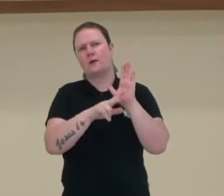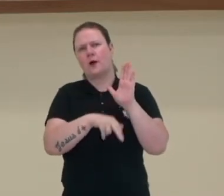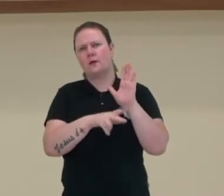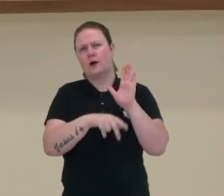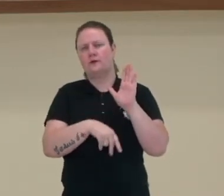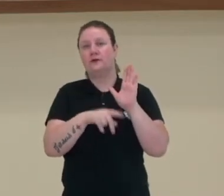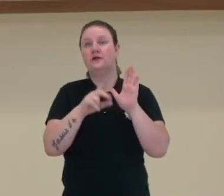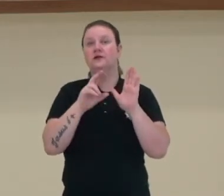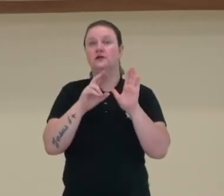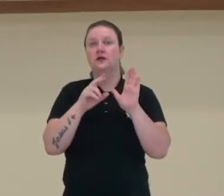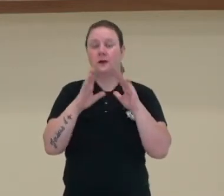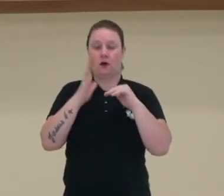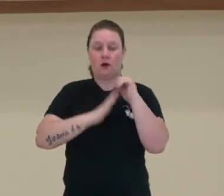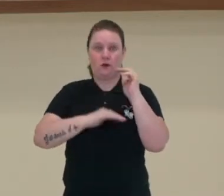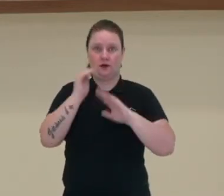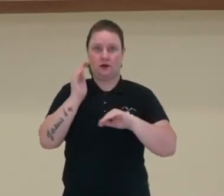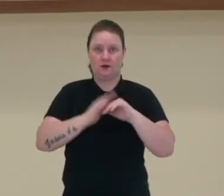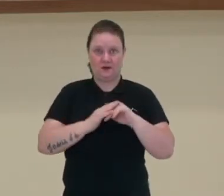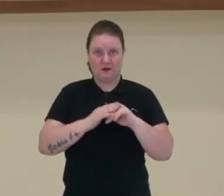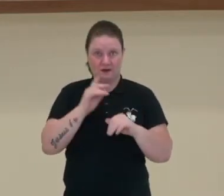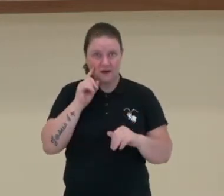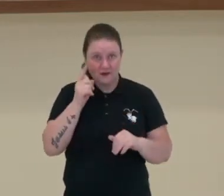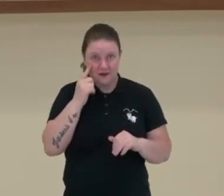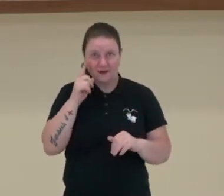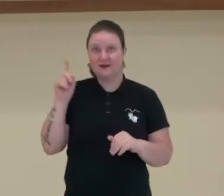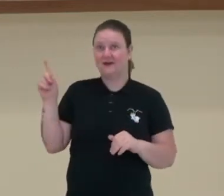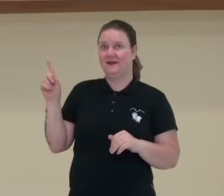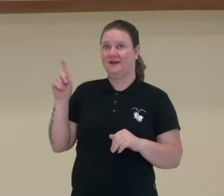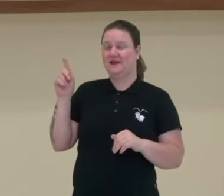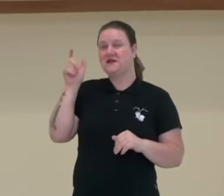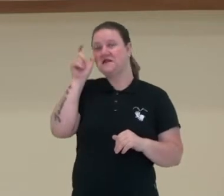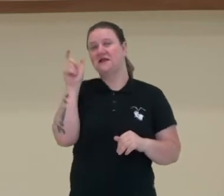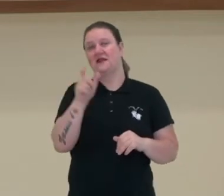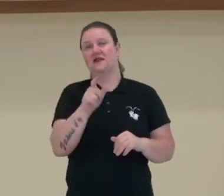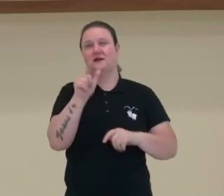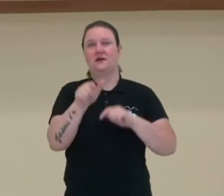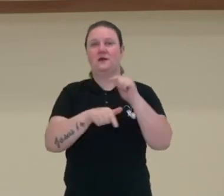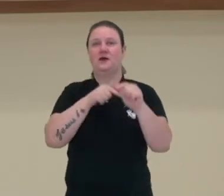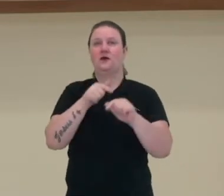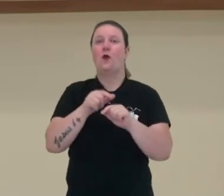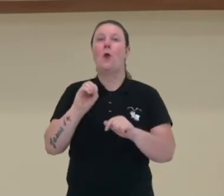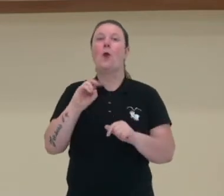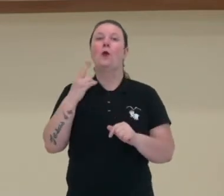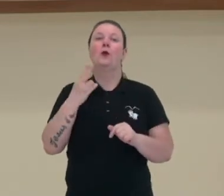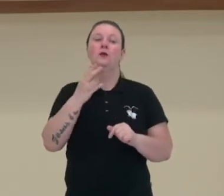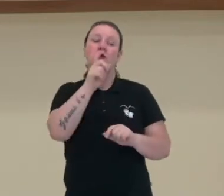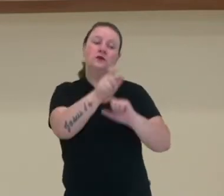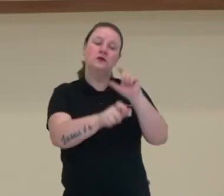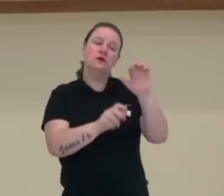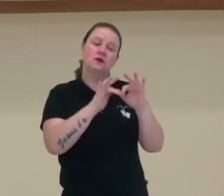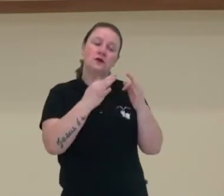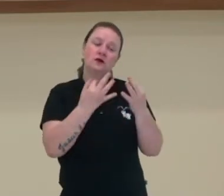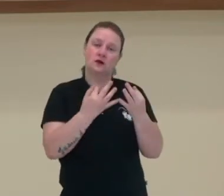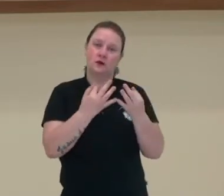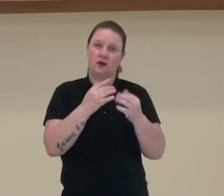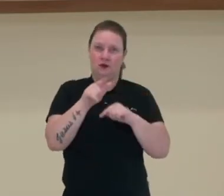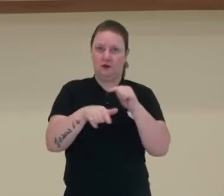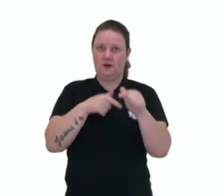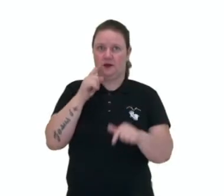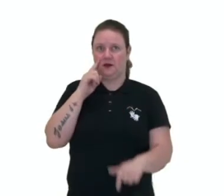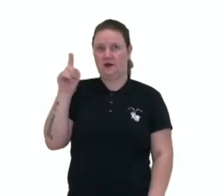ver se alguma dessas interessa para você, para trabalhar, ou se alguém da sua família tem essa profissão. Vamos ver